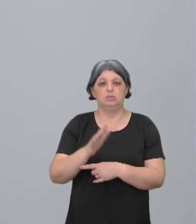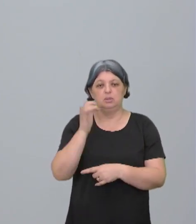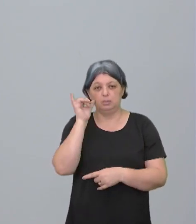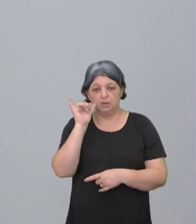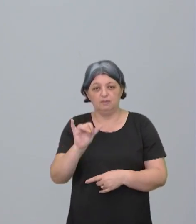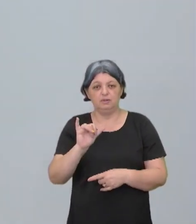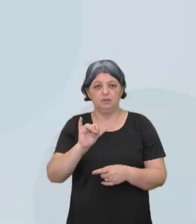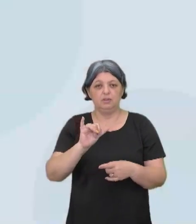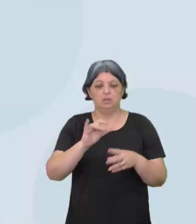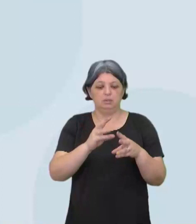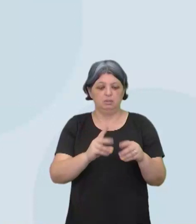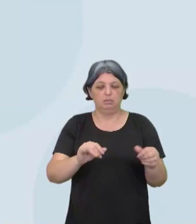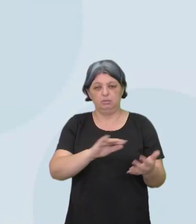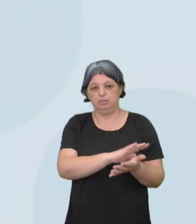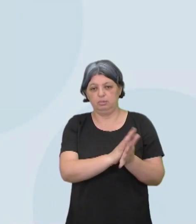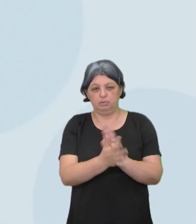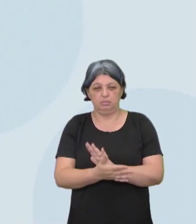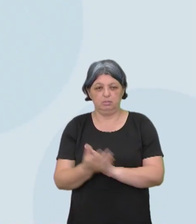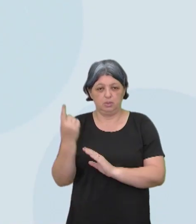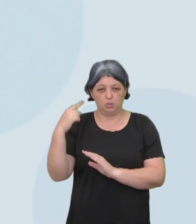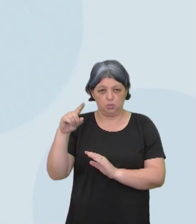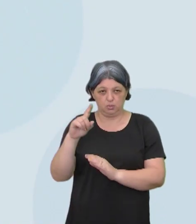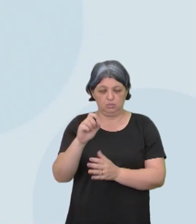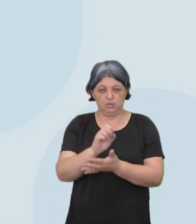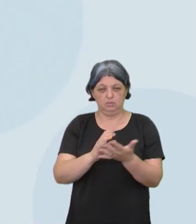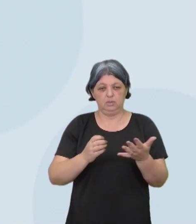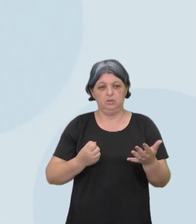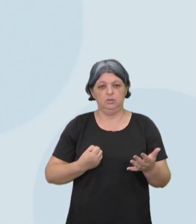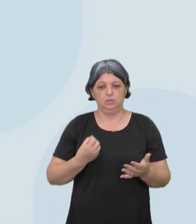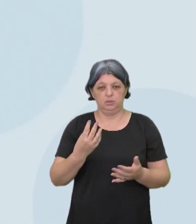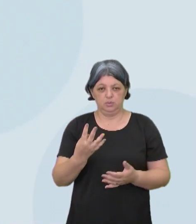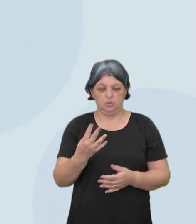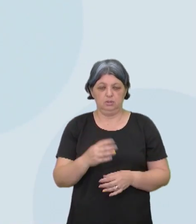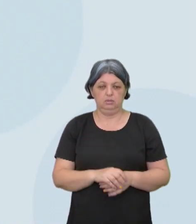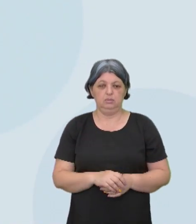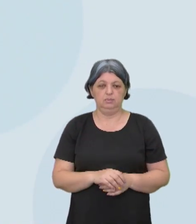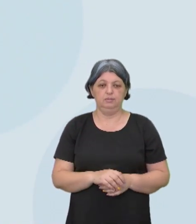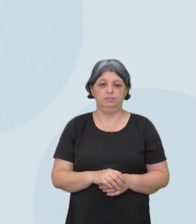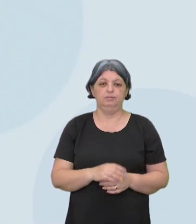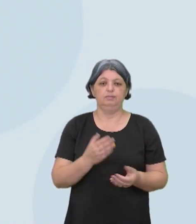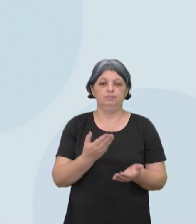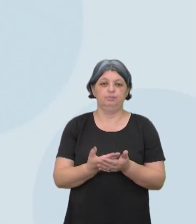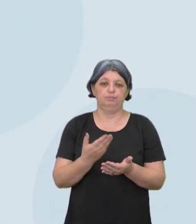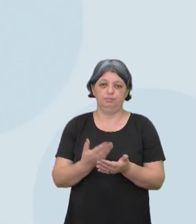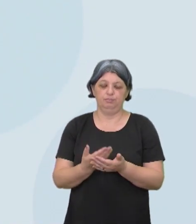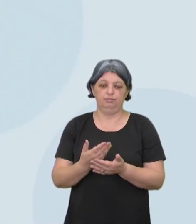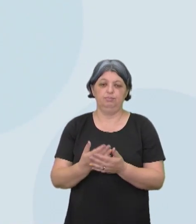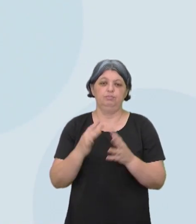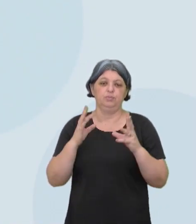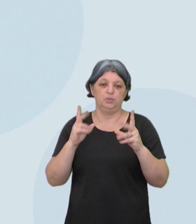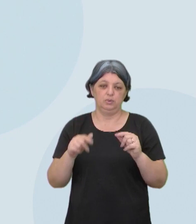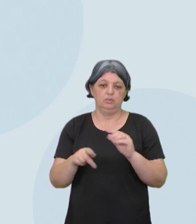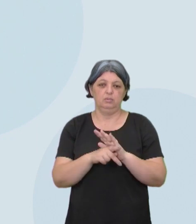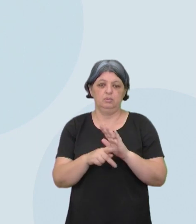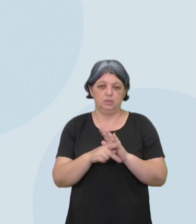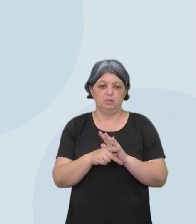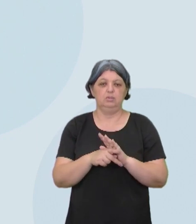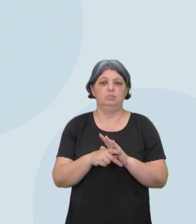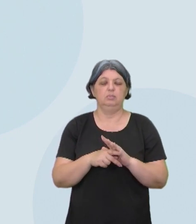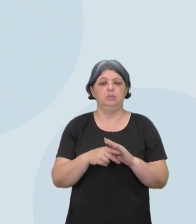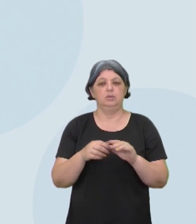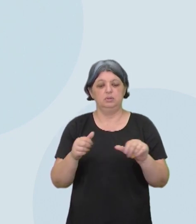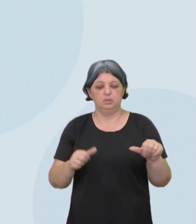solo. E por último, na atividade 4, a gente estudou toda essa parte de recuperação do